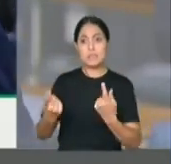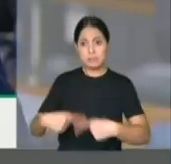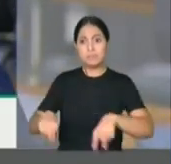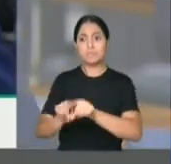parceiros